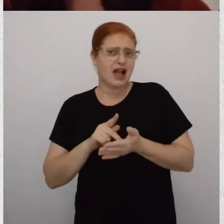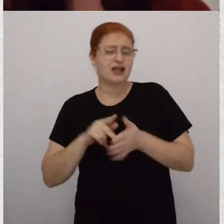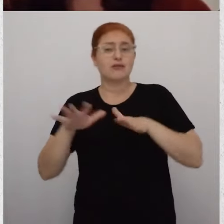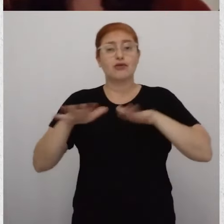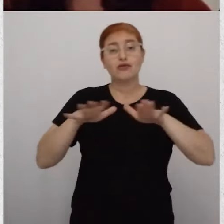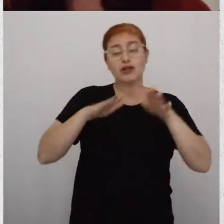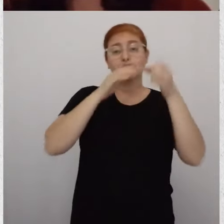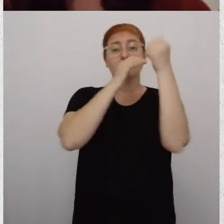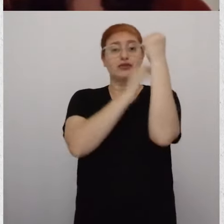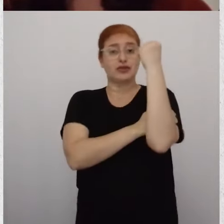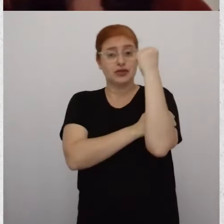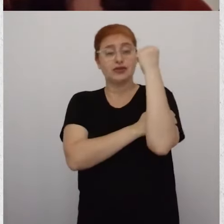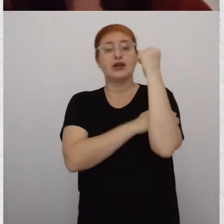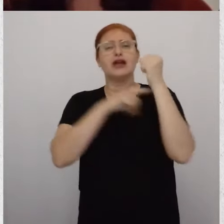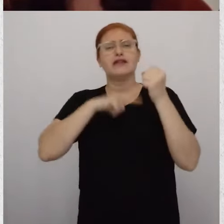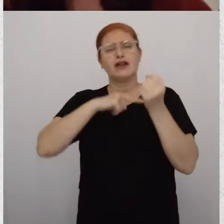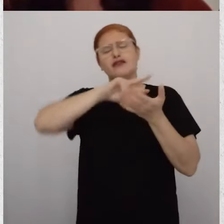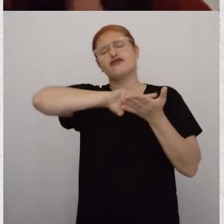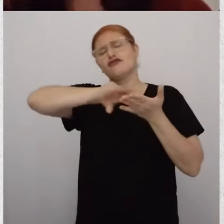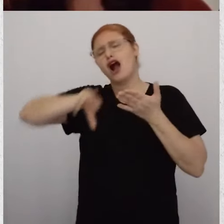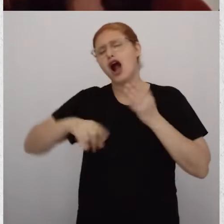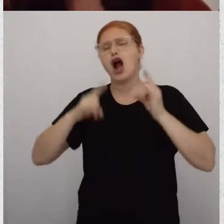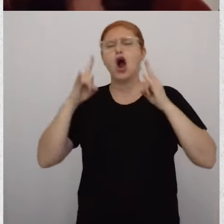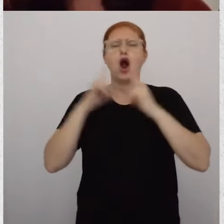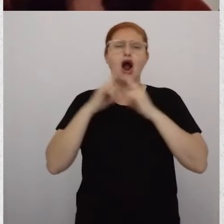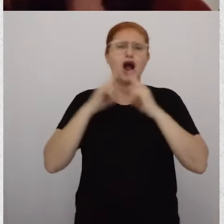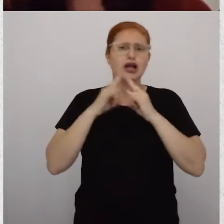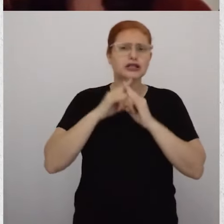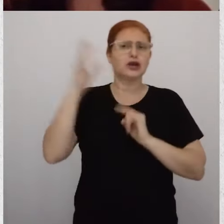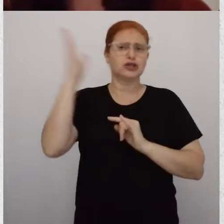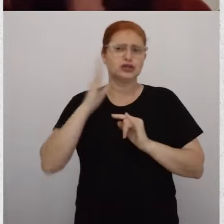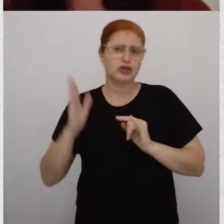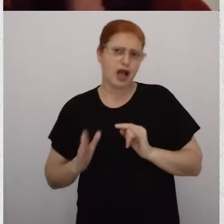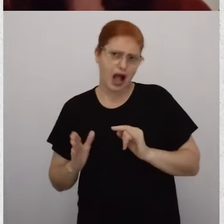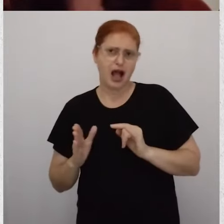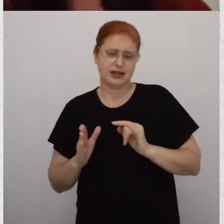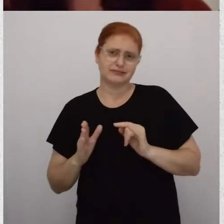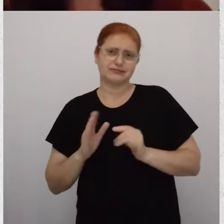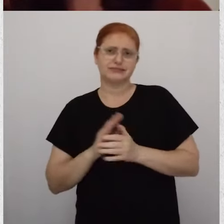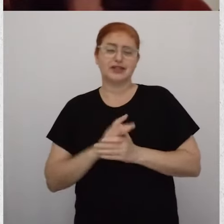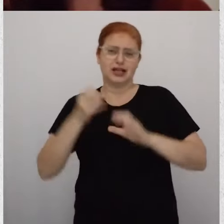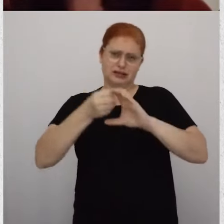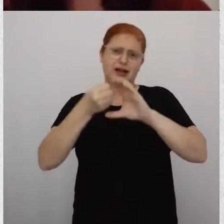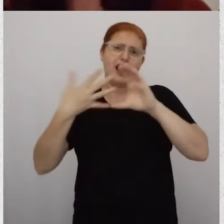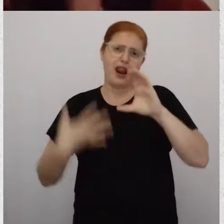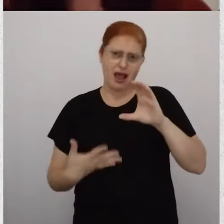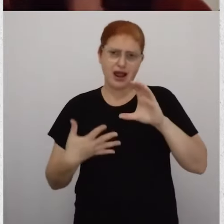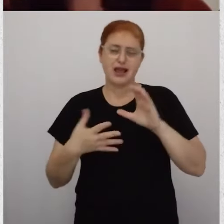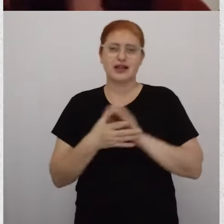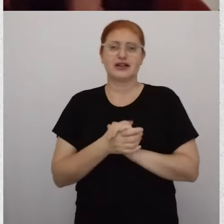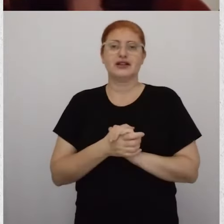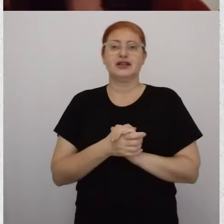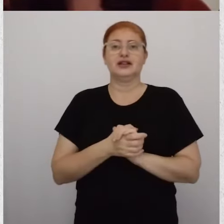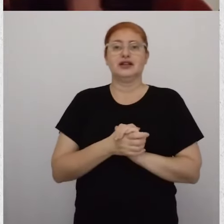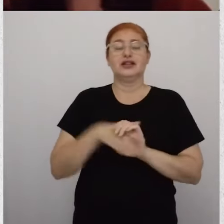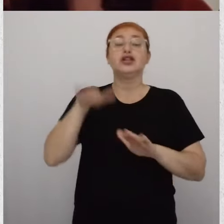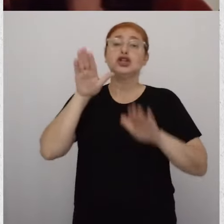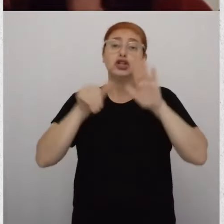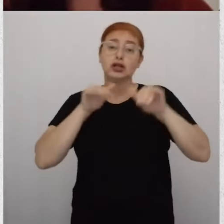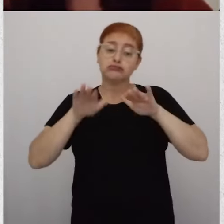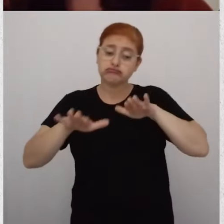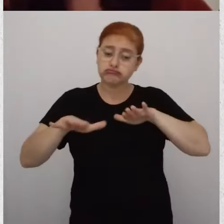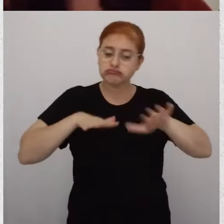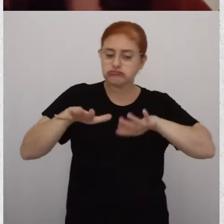ele é um movimento que tem múltiplas organizações nacionais com esse caráter, né? Assim, de serem chamados de